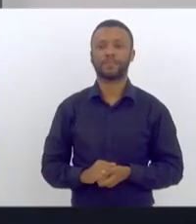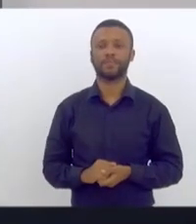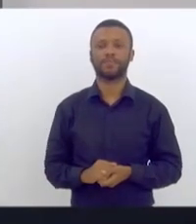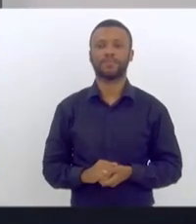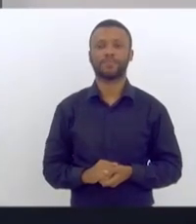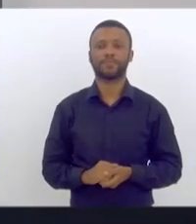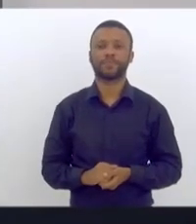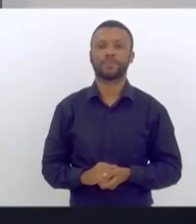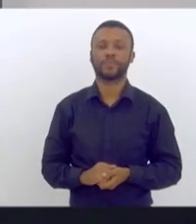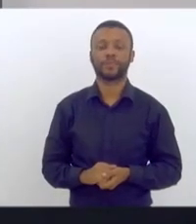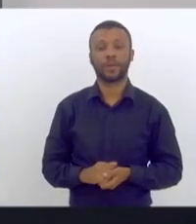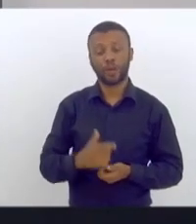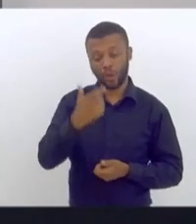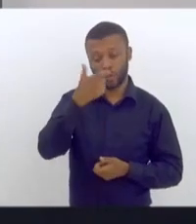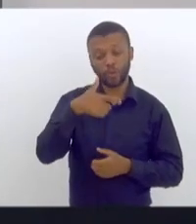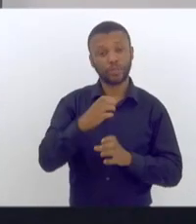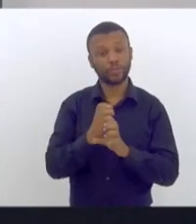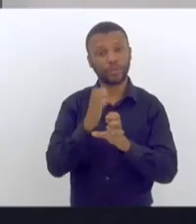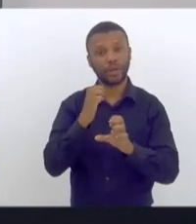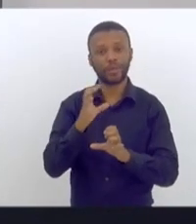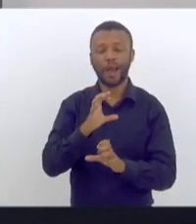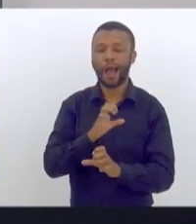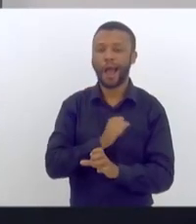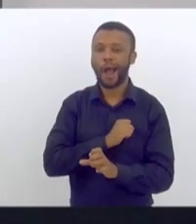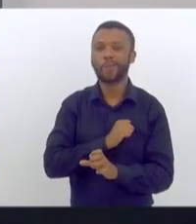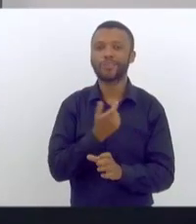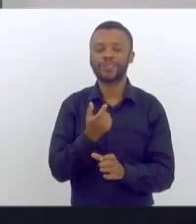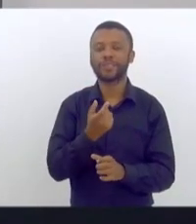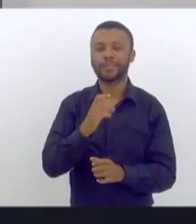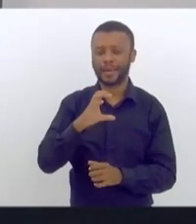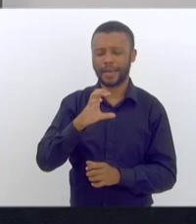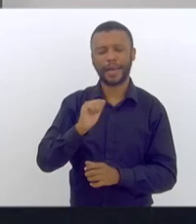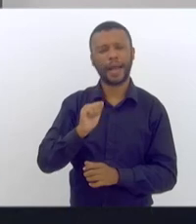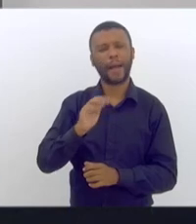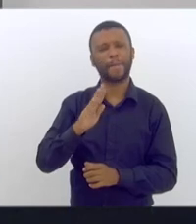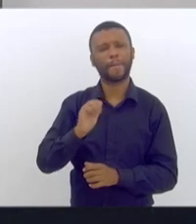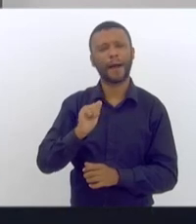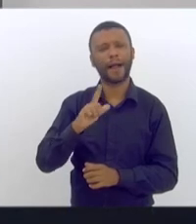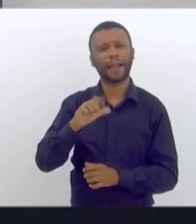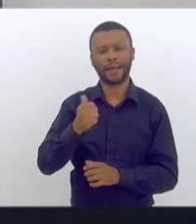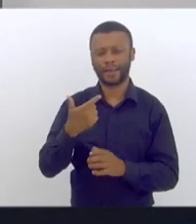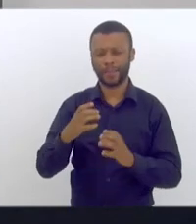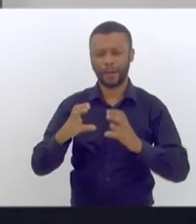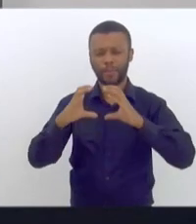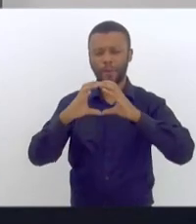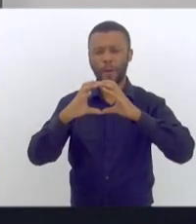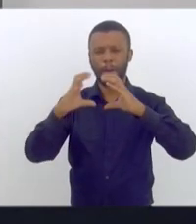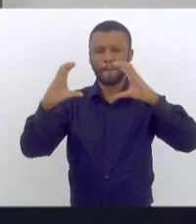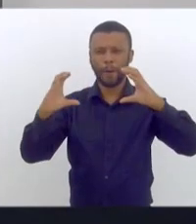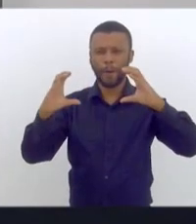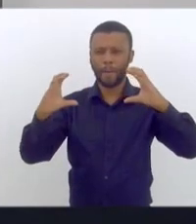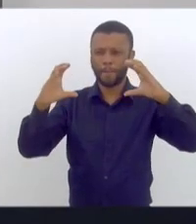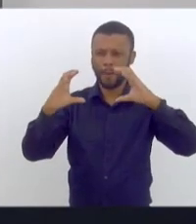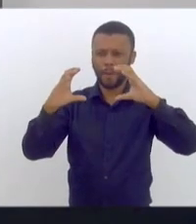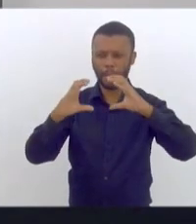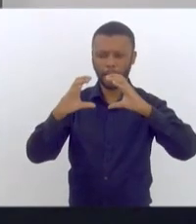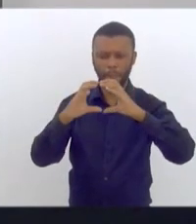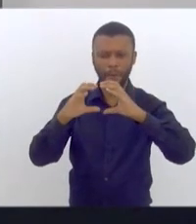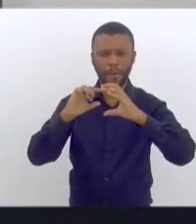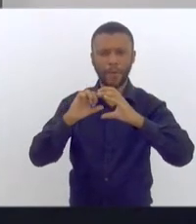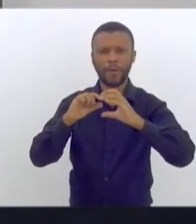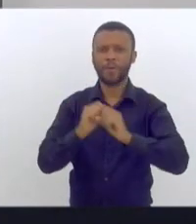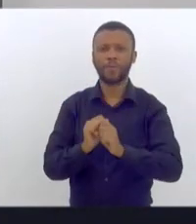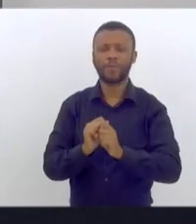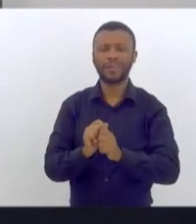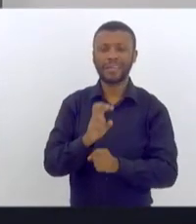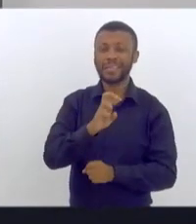como eu sou engenheiro e gosto muito de cabala eu queria entender porque esse número cabalístico 5 milhões porque que não é